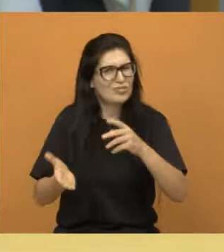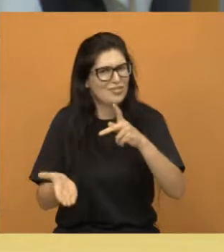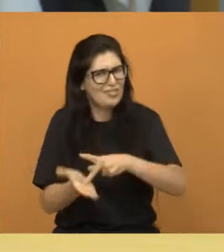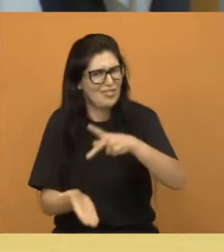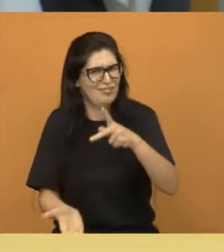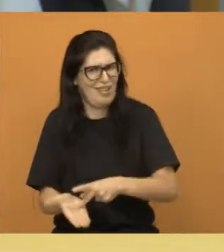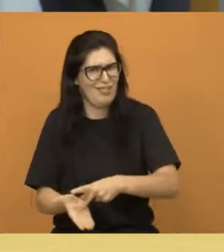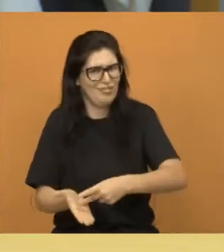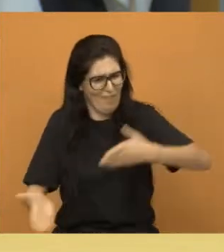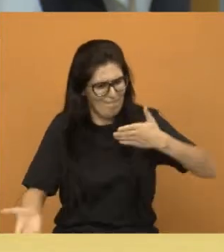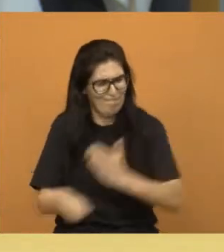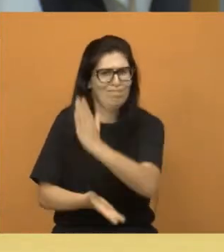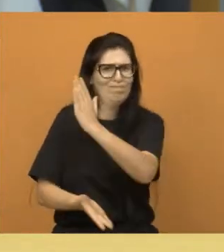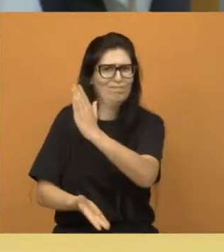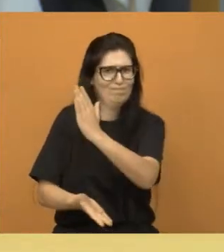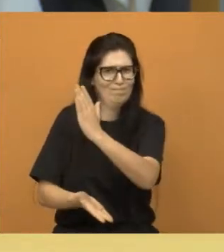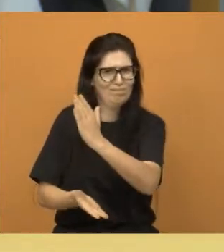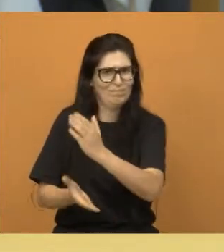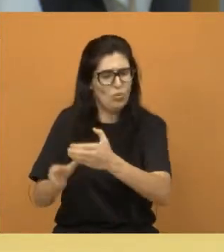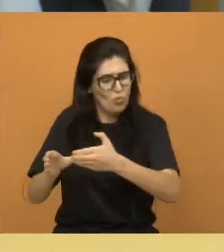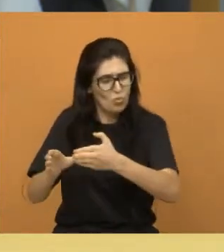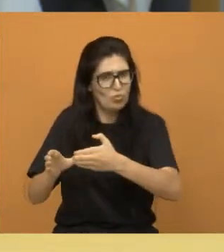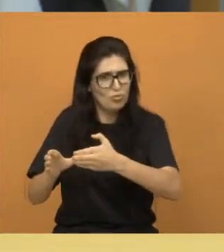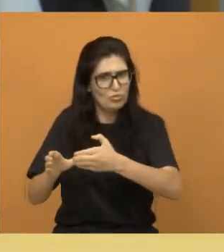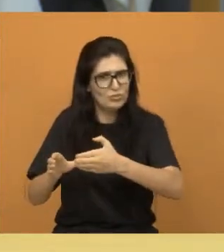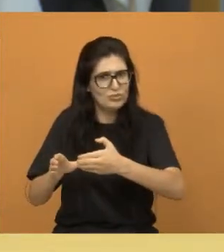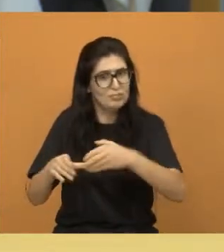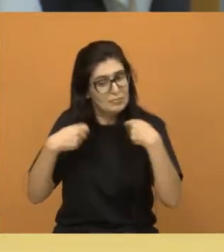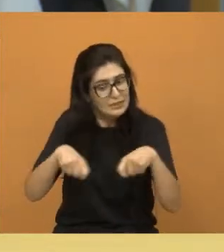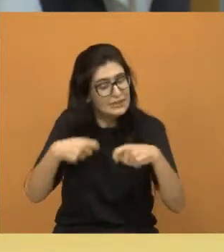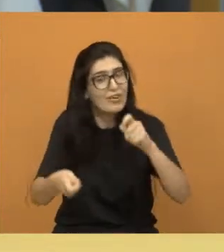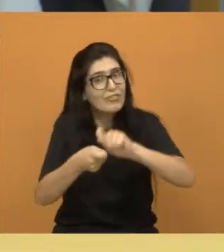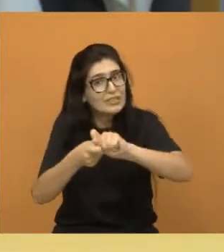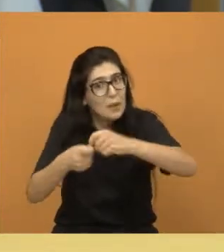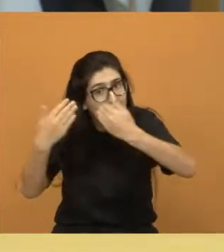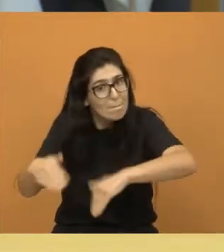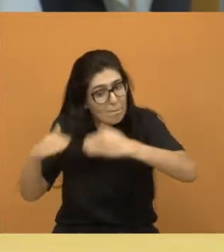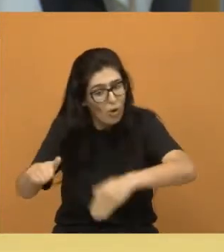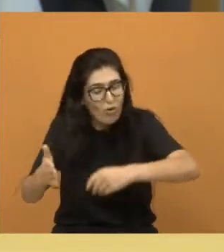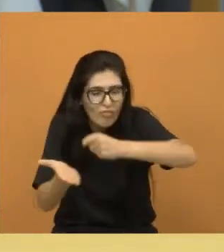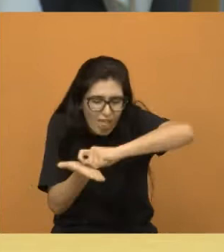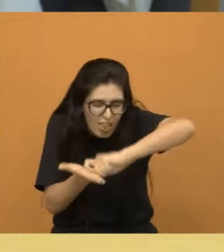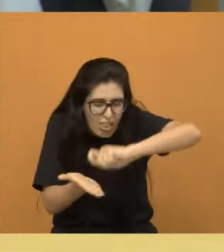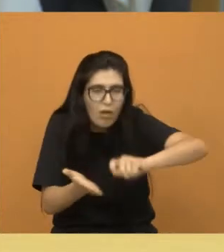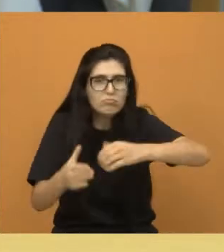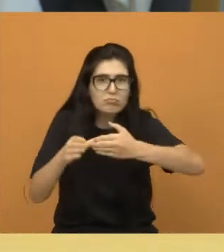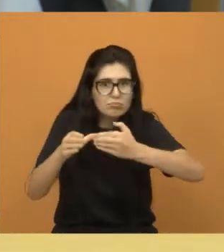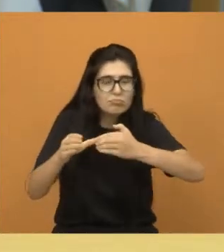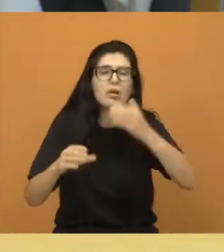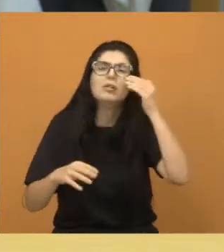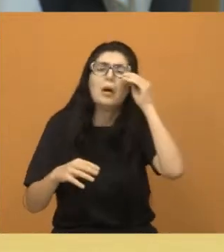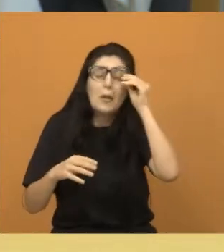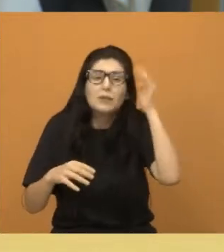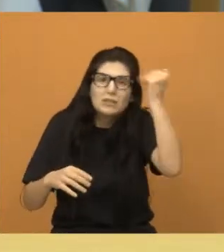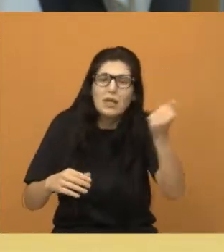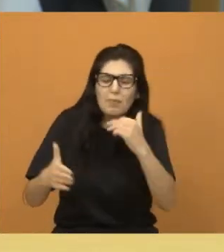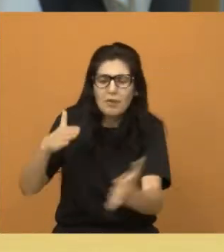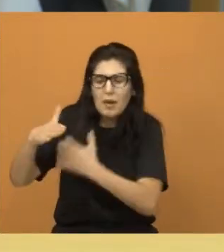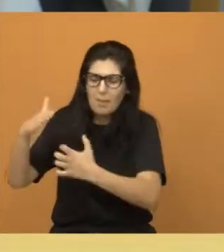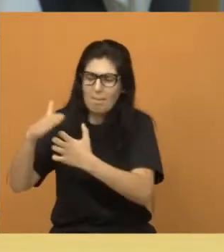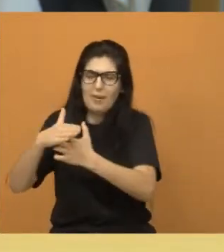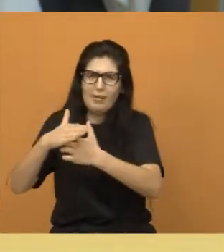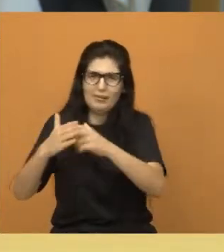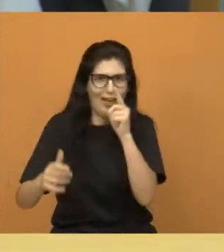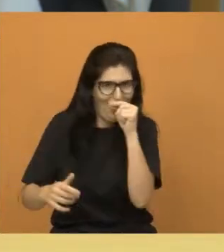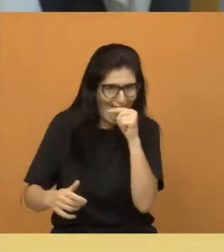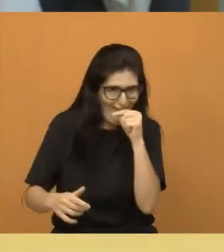funcionário efetivo. Né? E a gente viu que o SAI ele teve uma reforma administrativa e foi